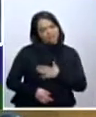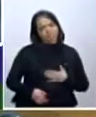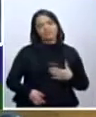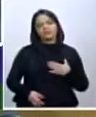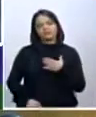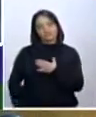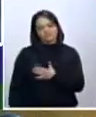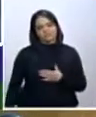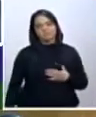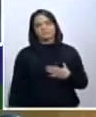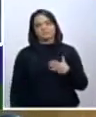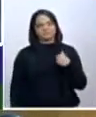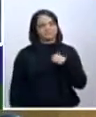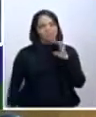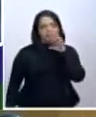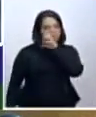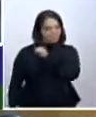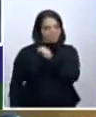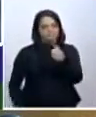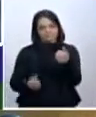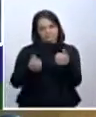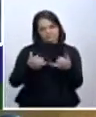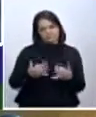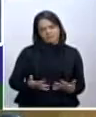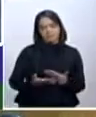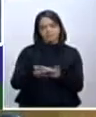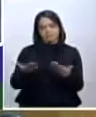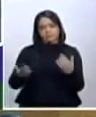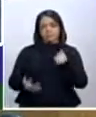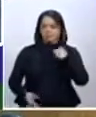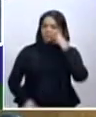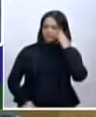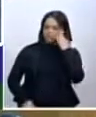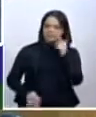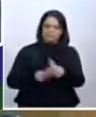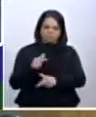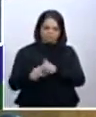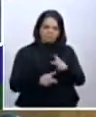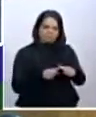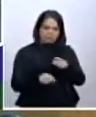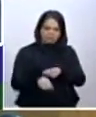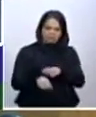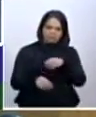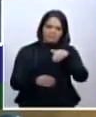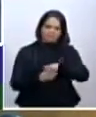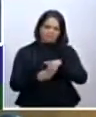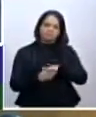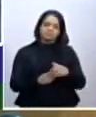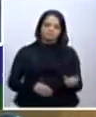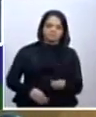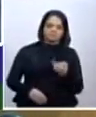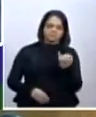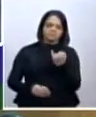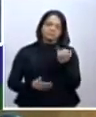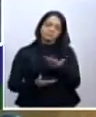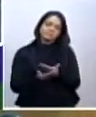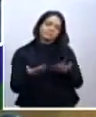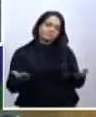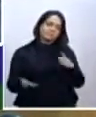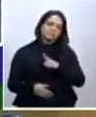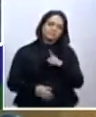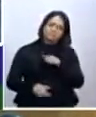honrados, né? Vou ser breve, eu sei que os senhores estão em trabalho de hipovotação, muito importante, os senhores exercem um